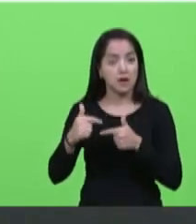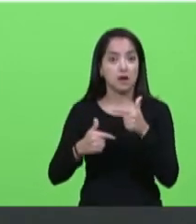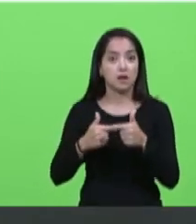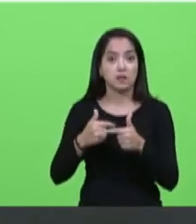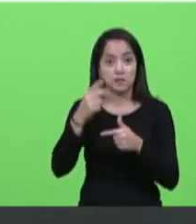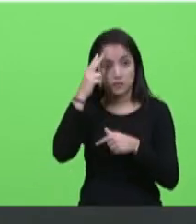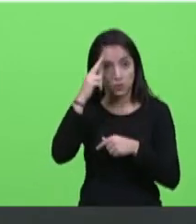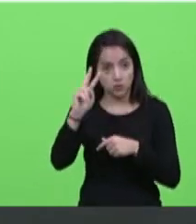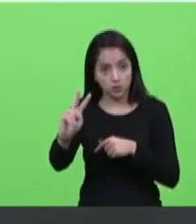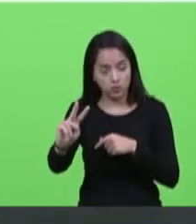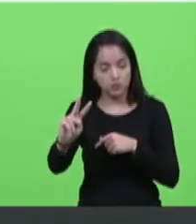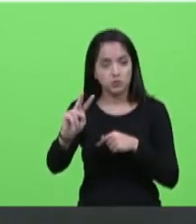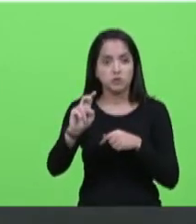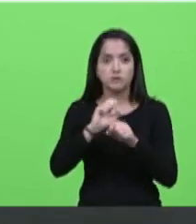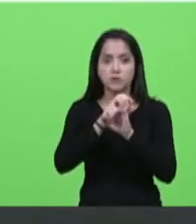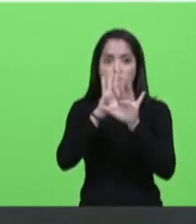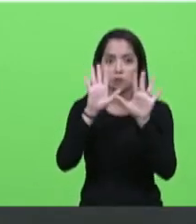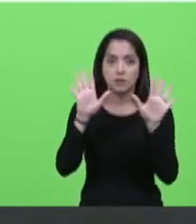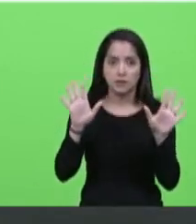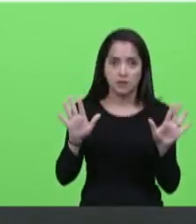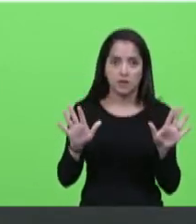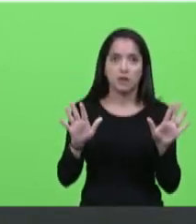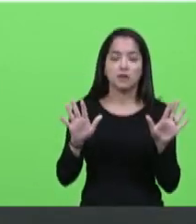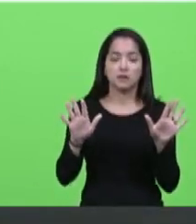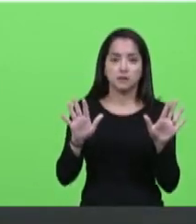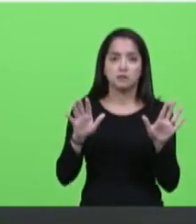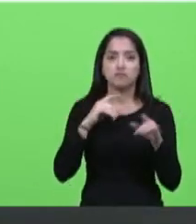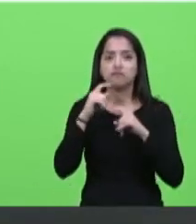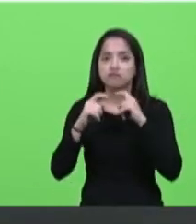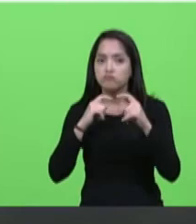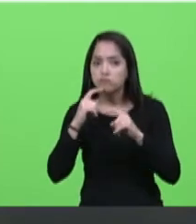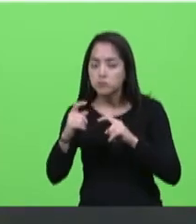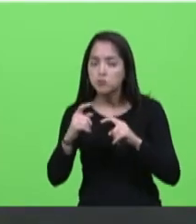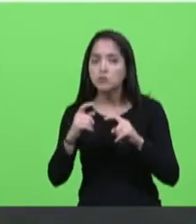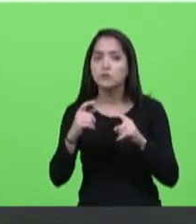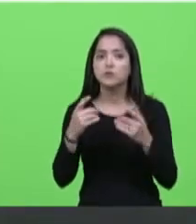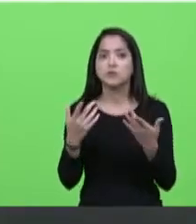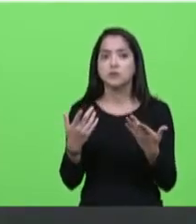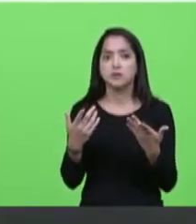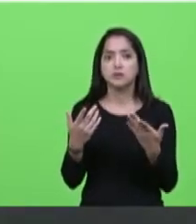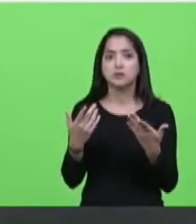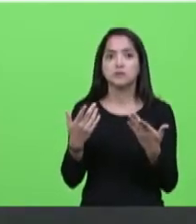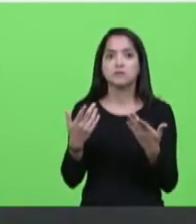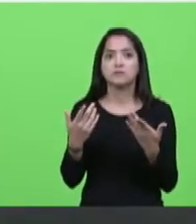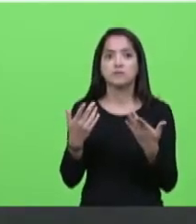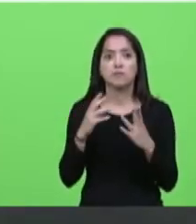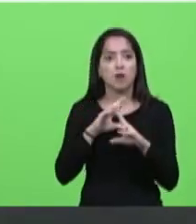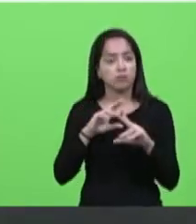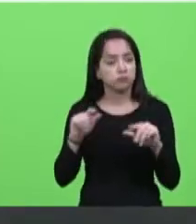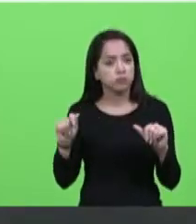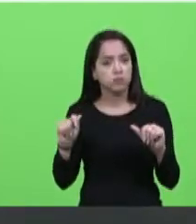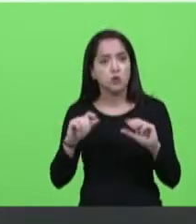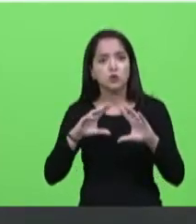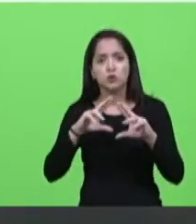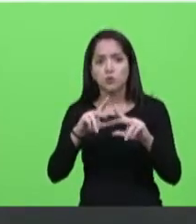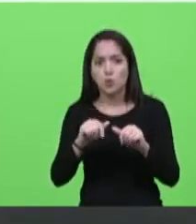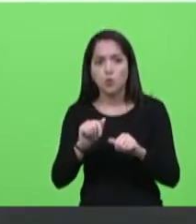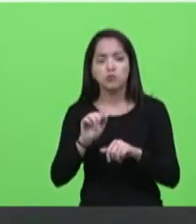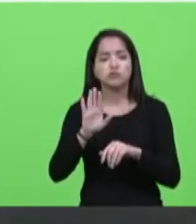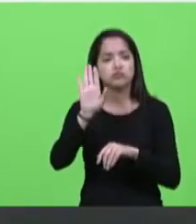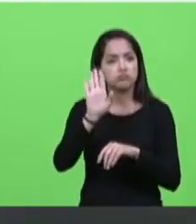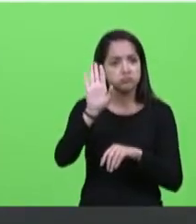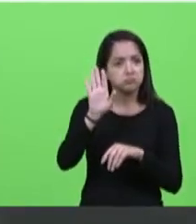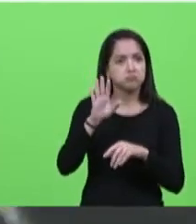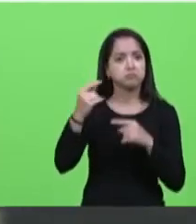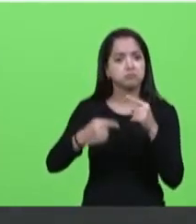foram esclarecedores, sim, muitas dúvidas puderam ser tiradas, todos os parlamentares puderam se manifestar, mas é